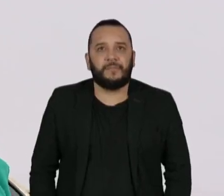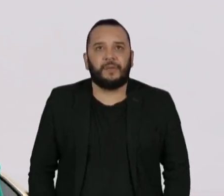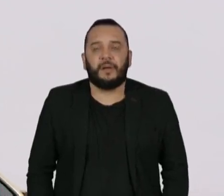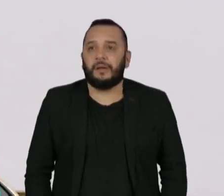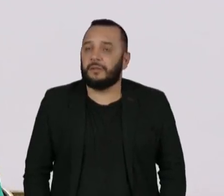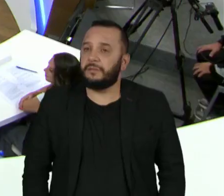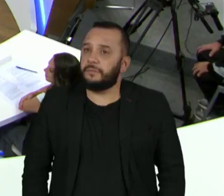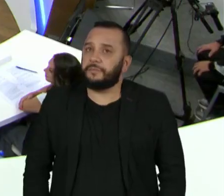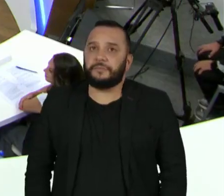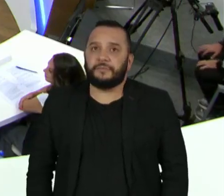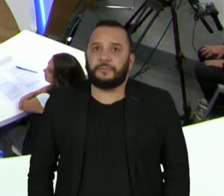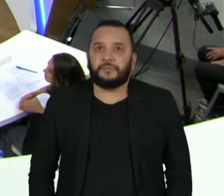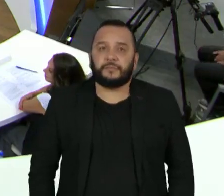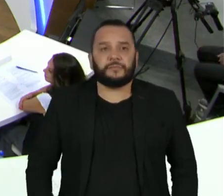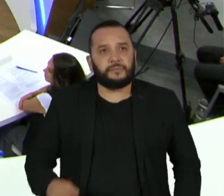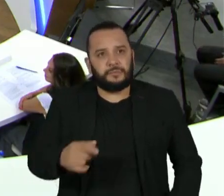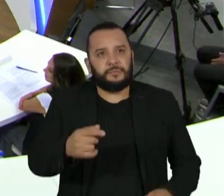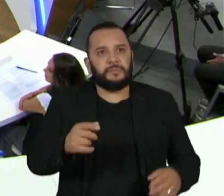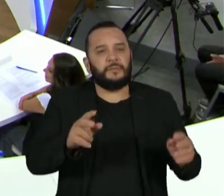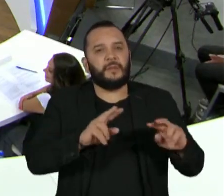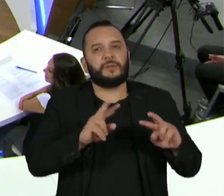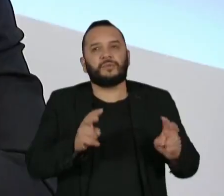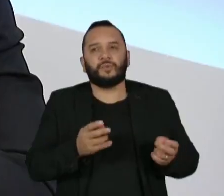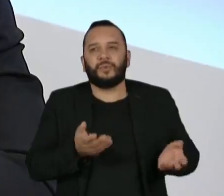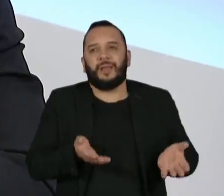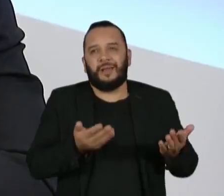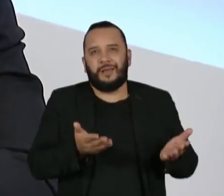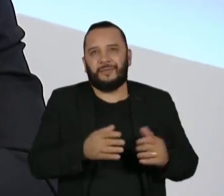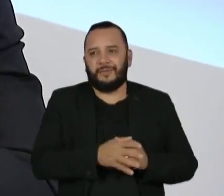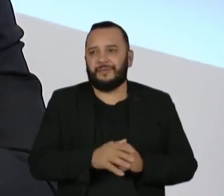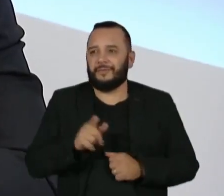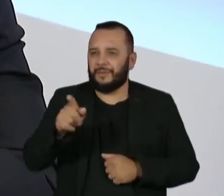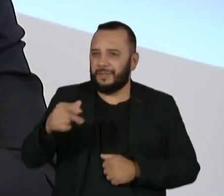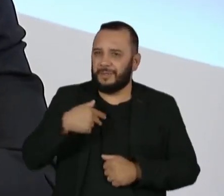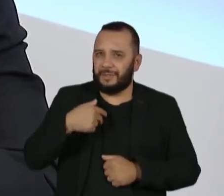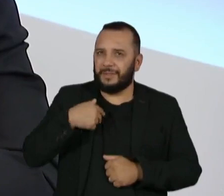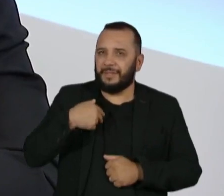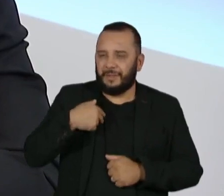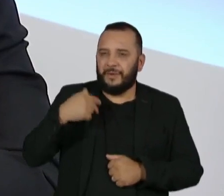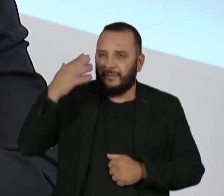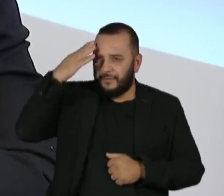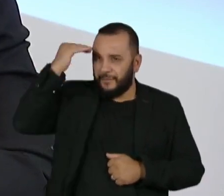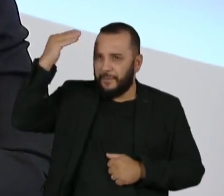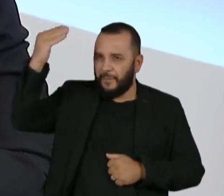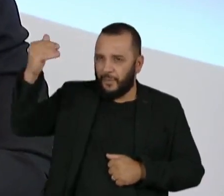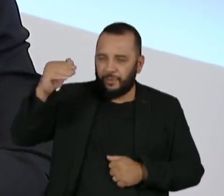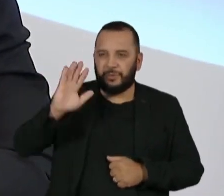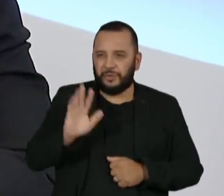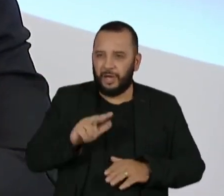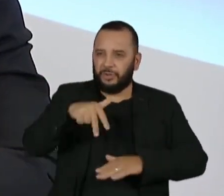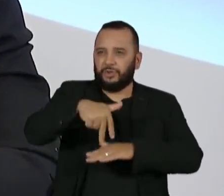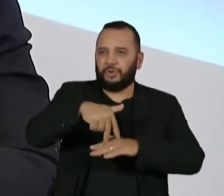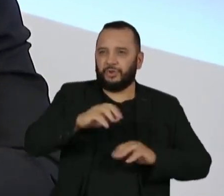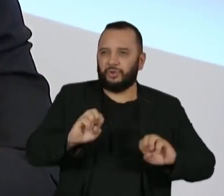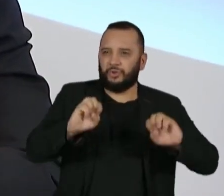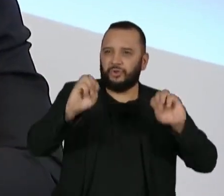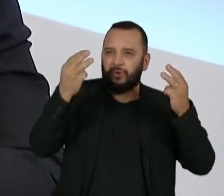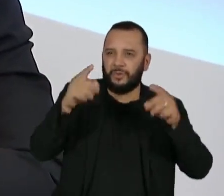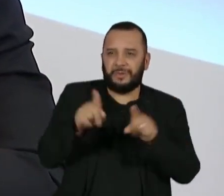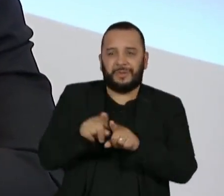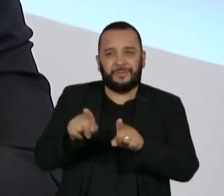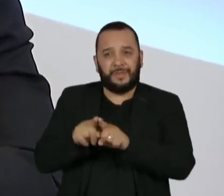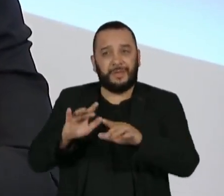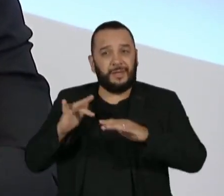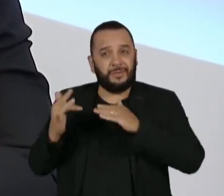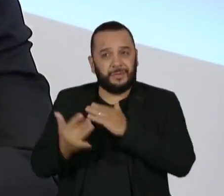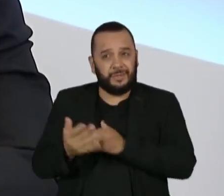falando um pouco de assuntos pouco mais leves seu sucesso ele extrapola também os palcos vai para as redes sociais eu às vezes vejo você dando